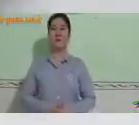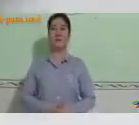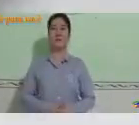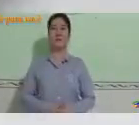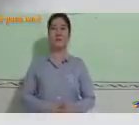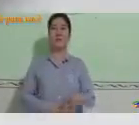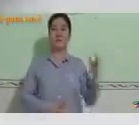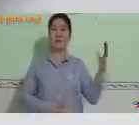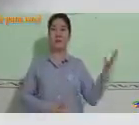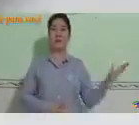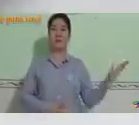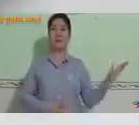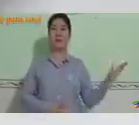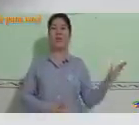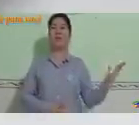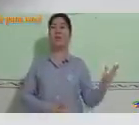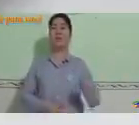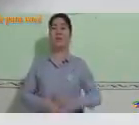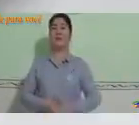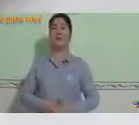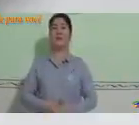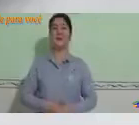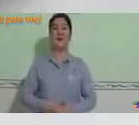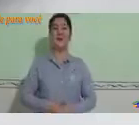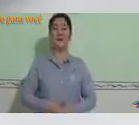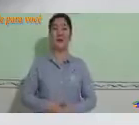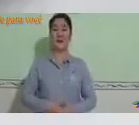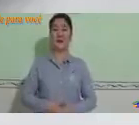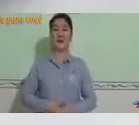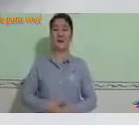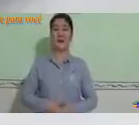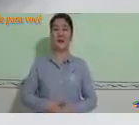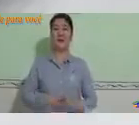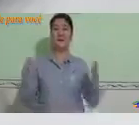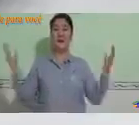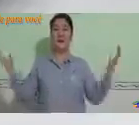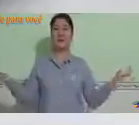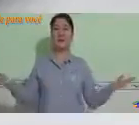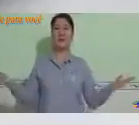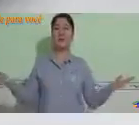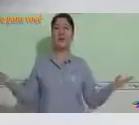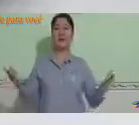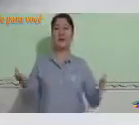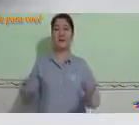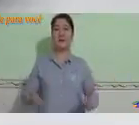durante 1 a 2 semanas, para anotar os resultados. 4.